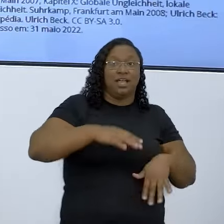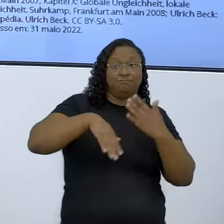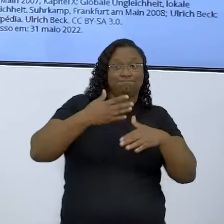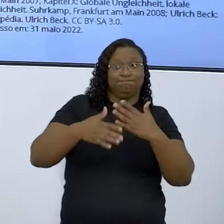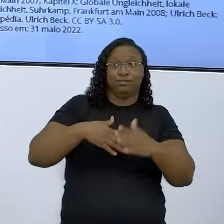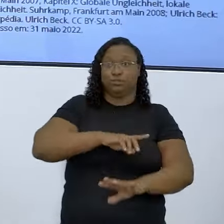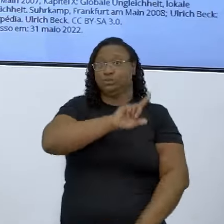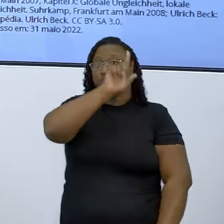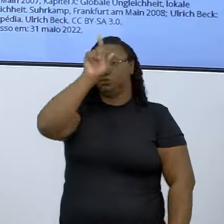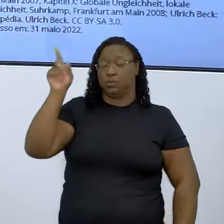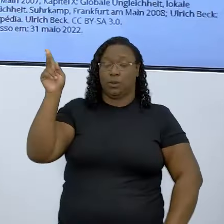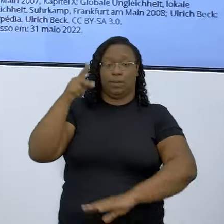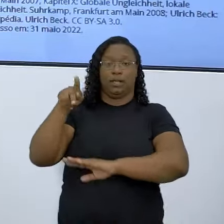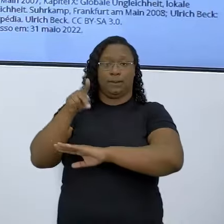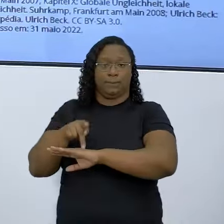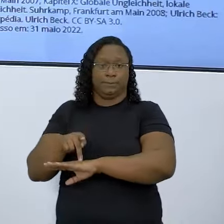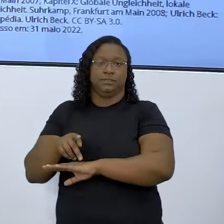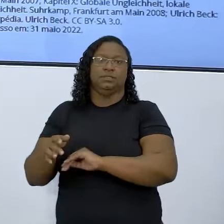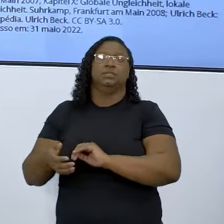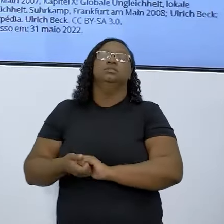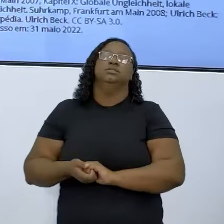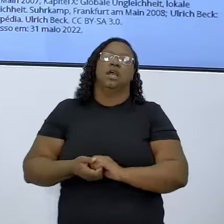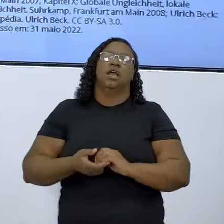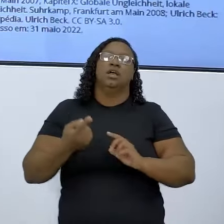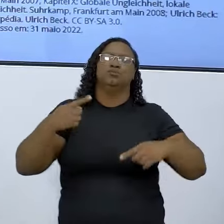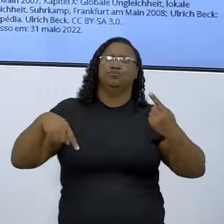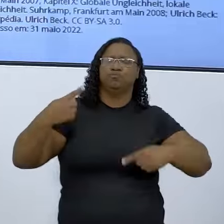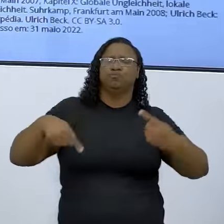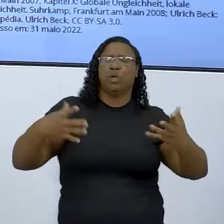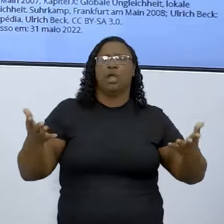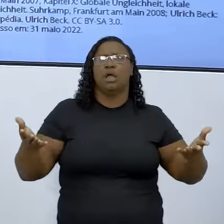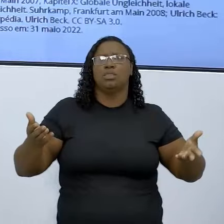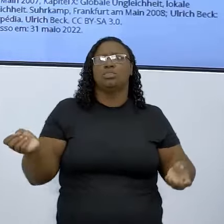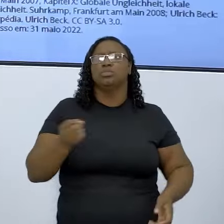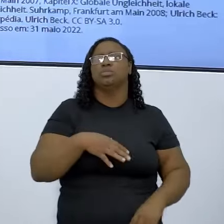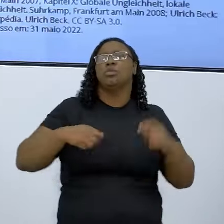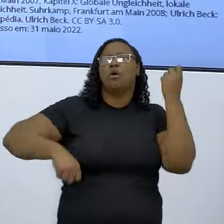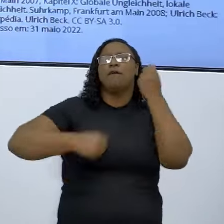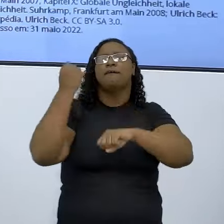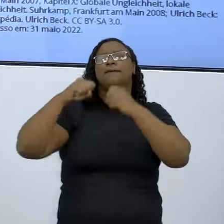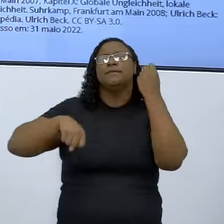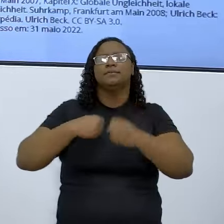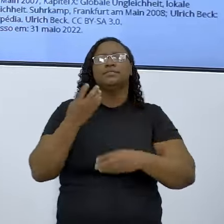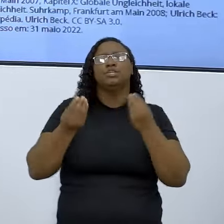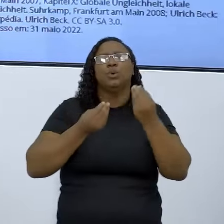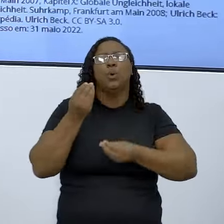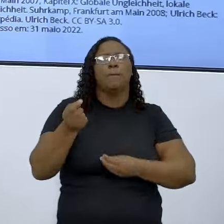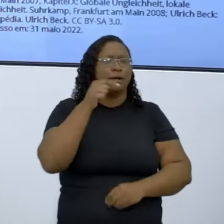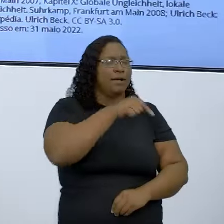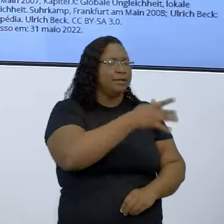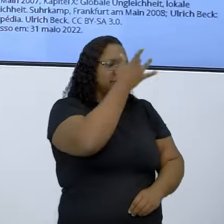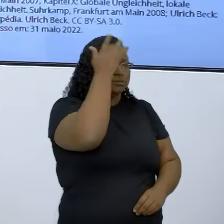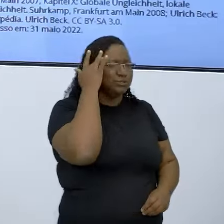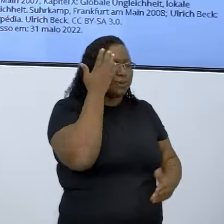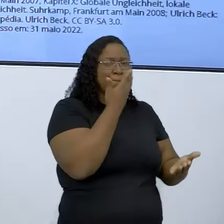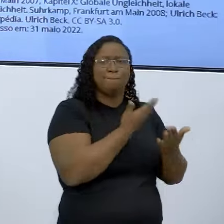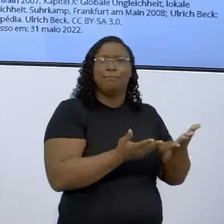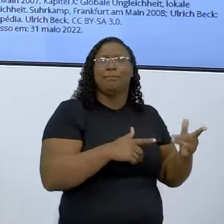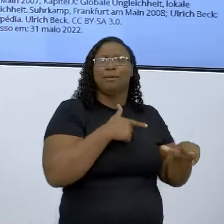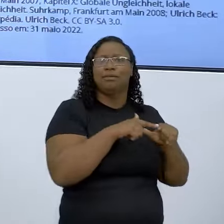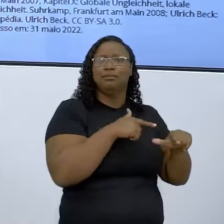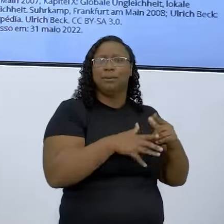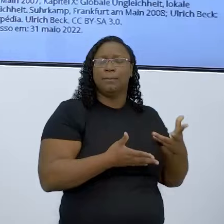nova indústria falava sobre a necessidade da gente pensar em uma solução para essas pessoas que vão perder postos de trabalho, que não vão